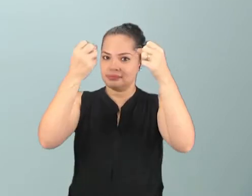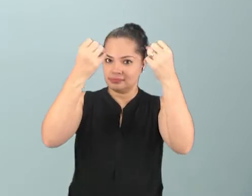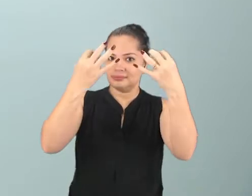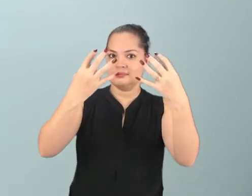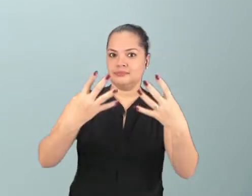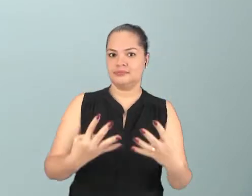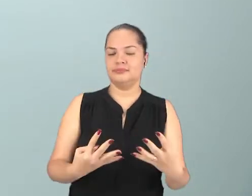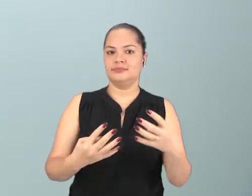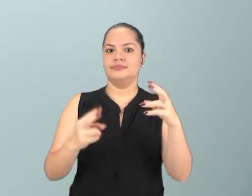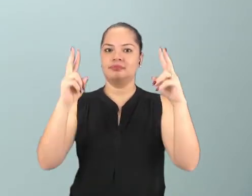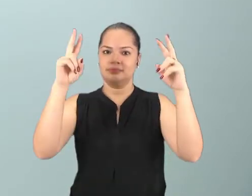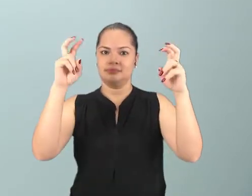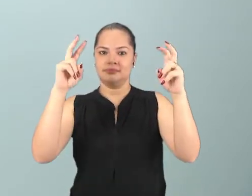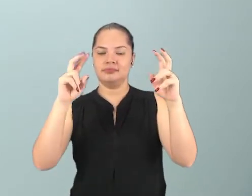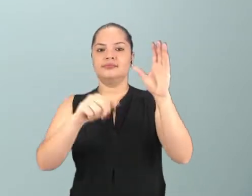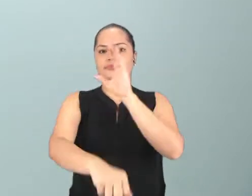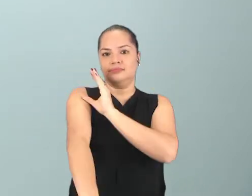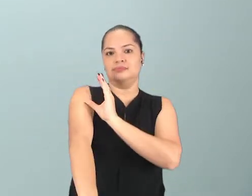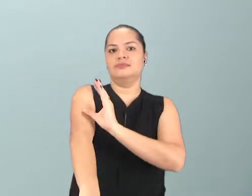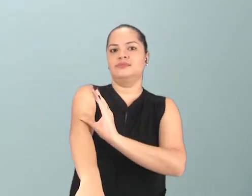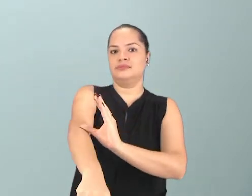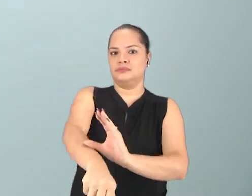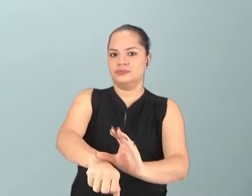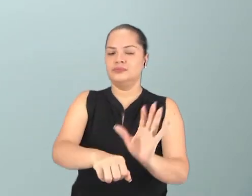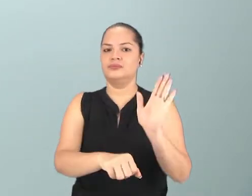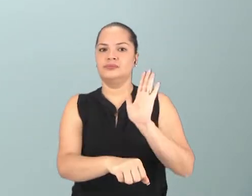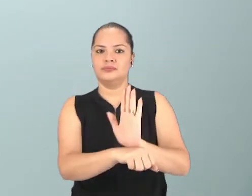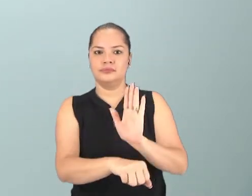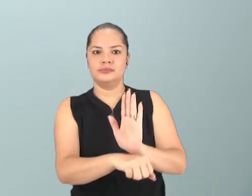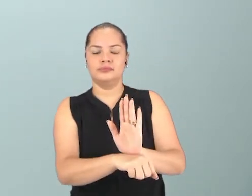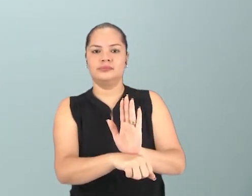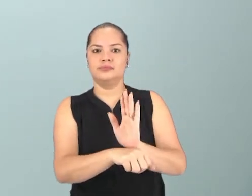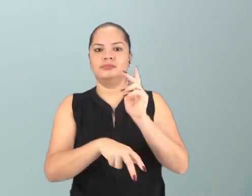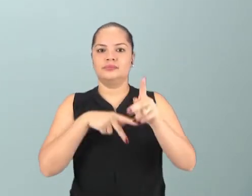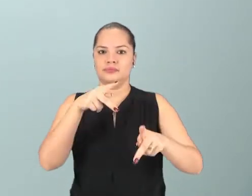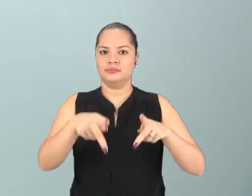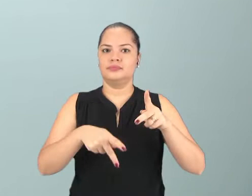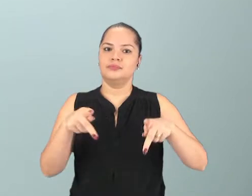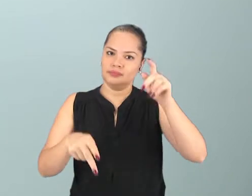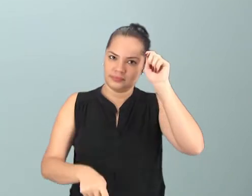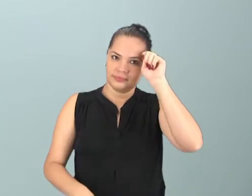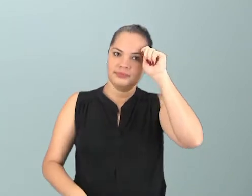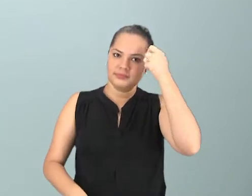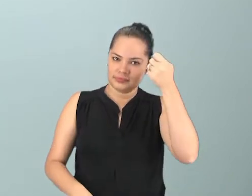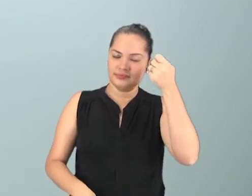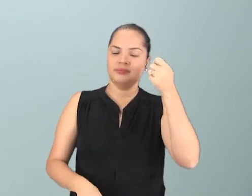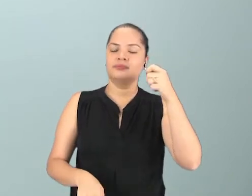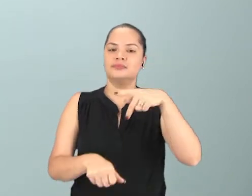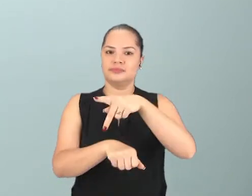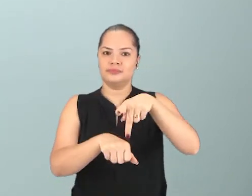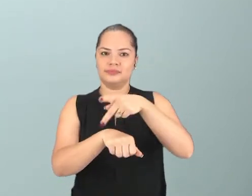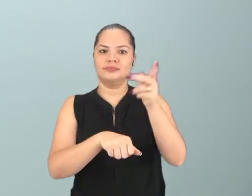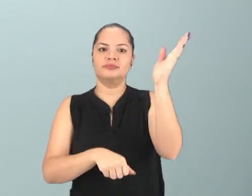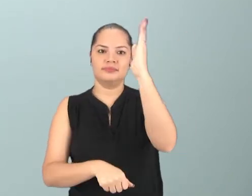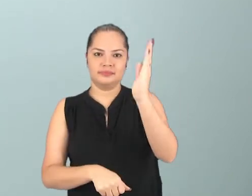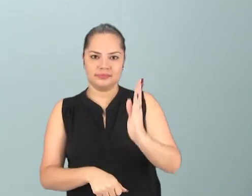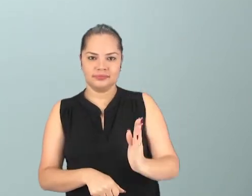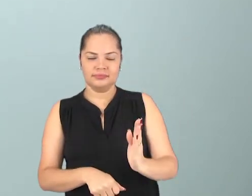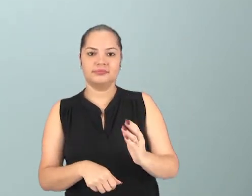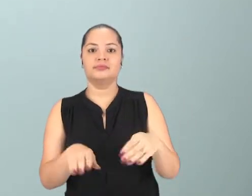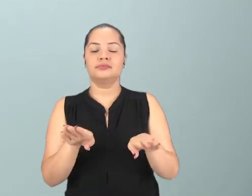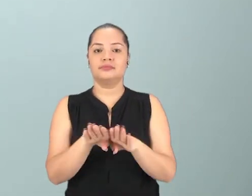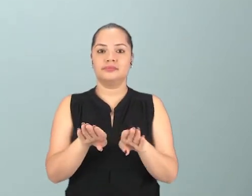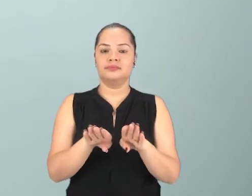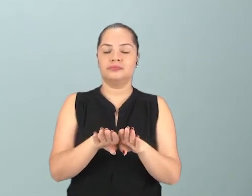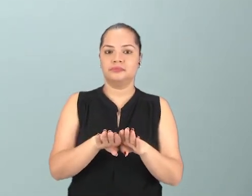a questão da cultura, da contribuição da cultura afrodescendente, né, no Brasil. E, para